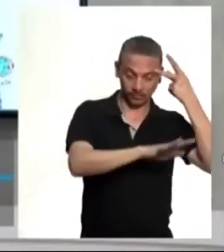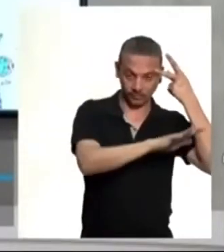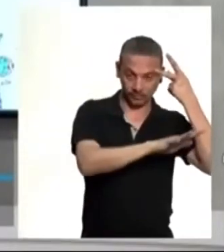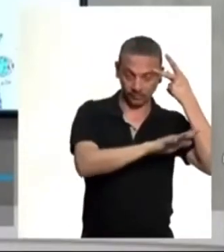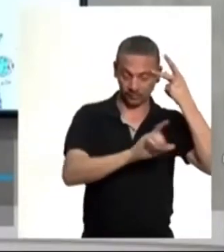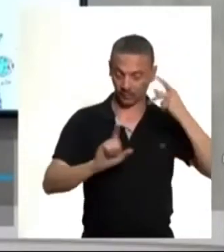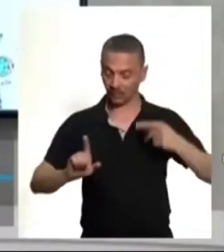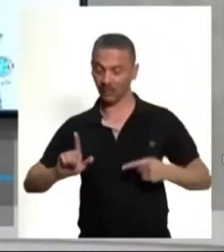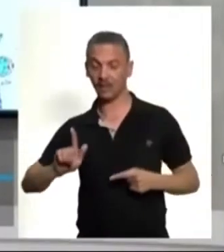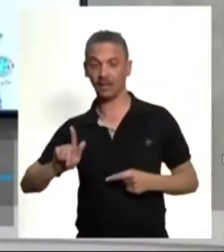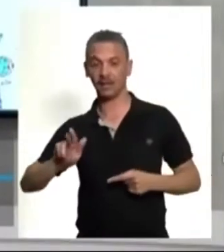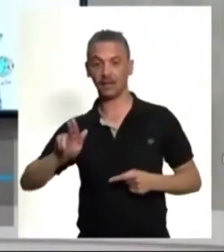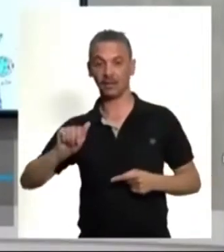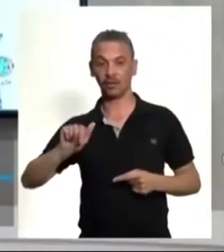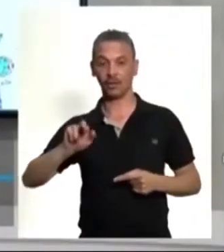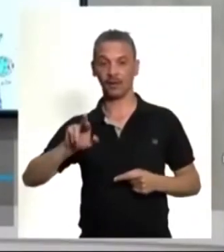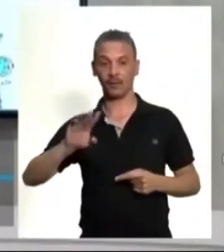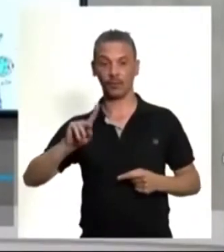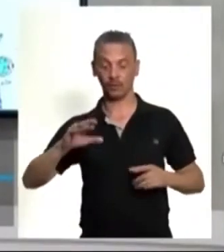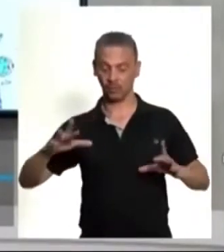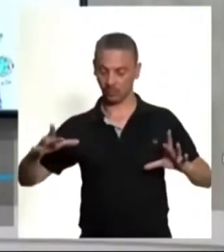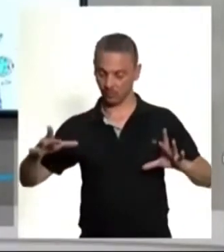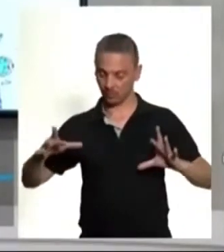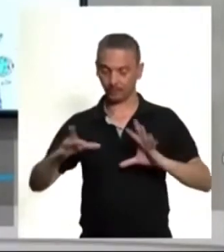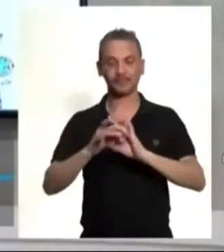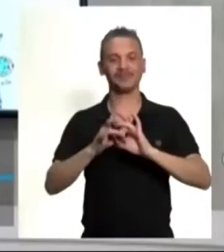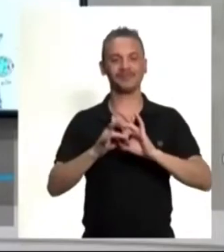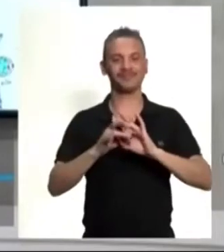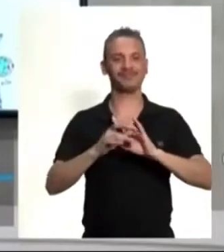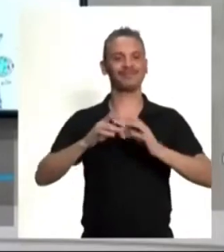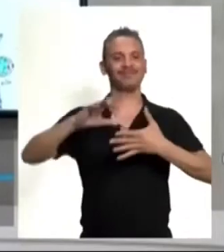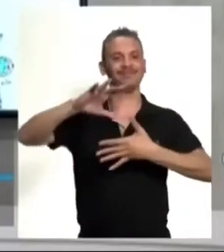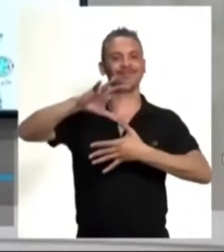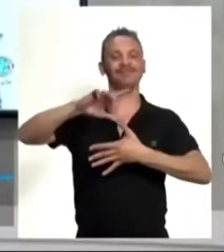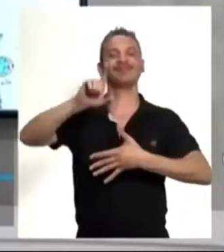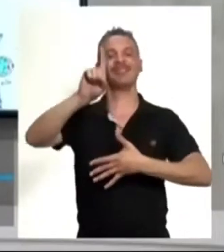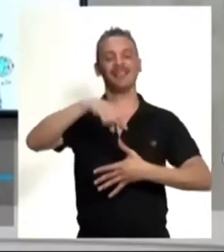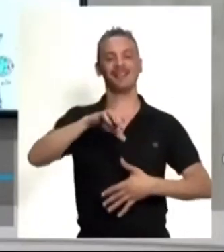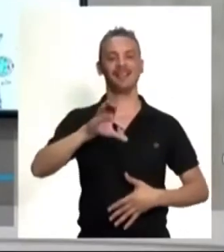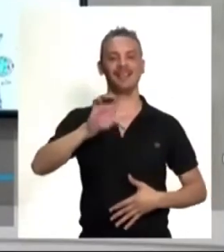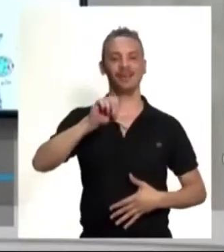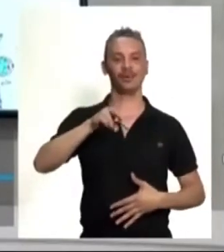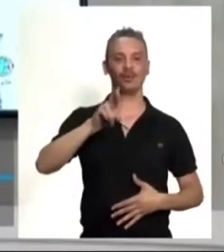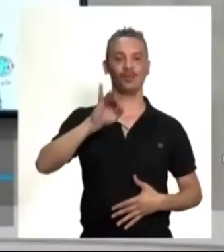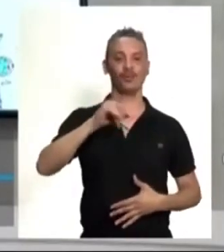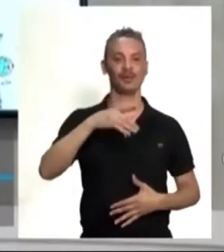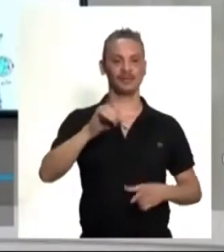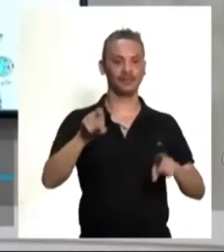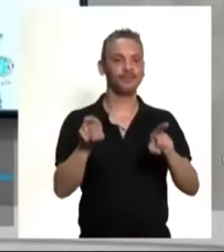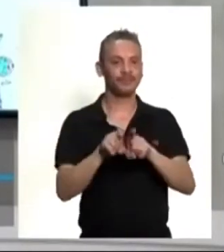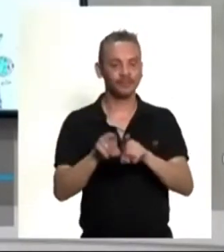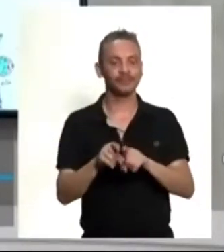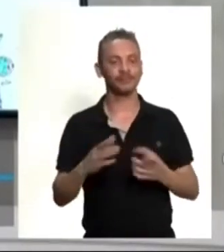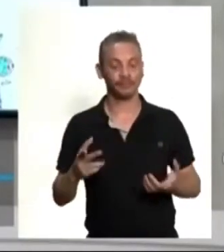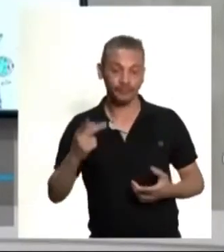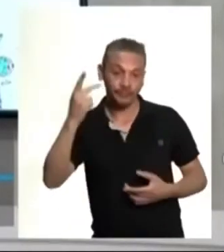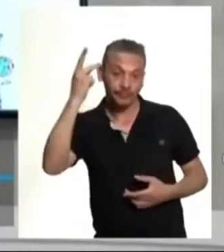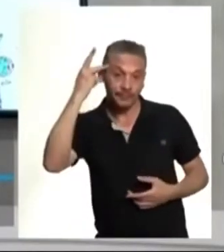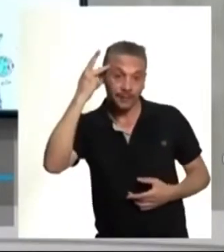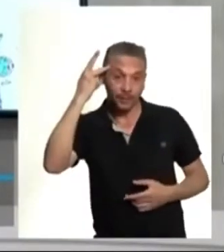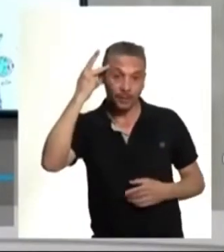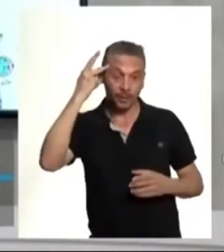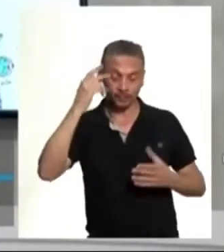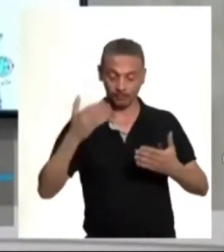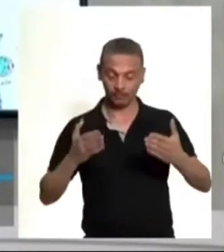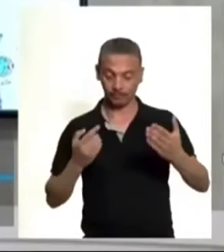uma área intensamente urbanizada. Isso é conurbação. De São Paulo a Osasco, a mesma coisa. A gente atravessa a